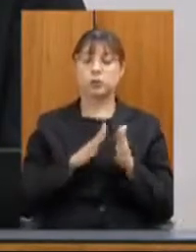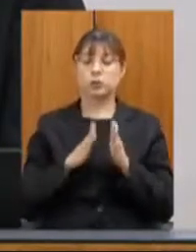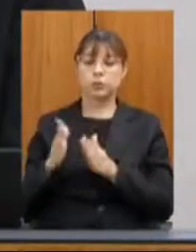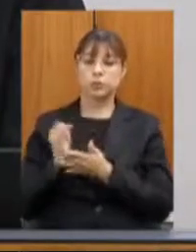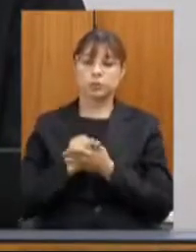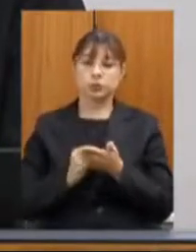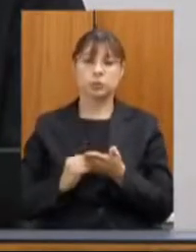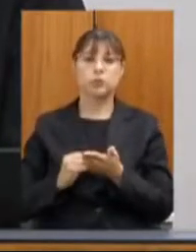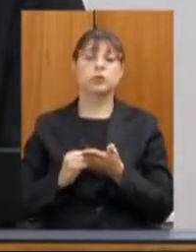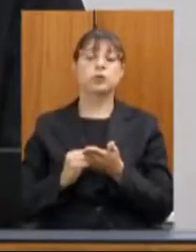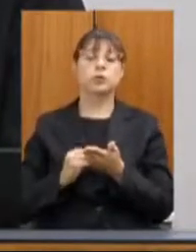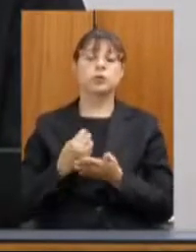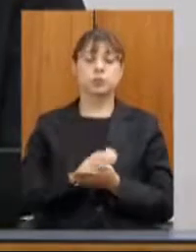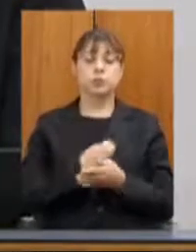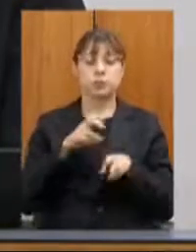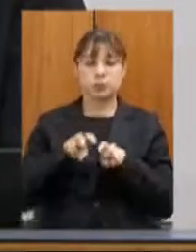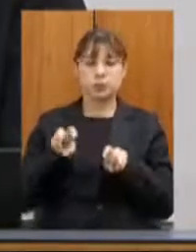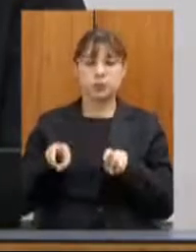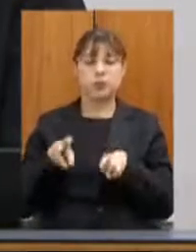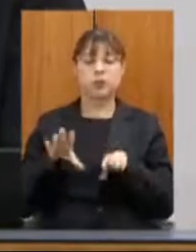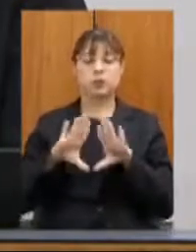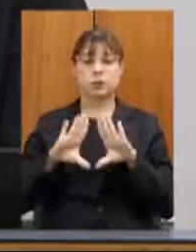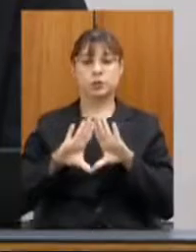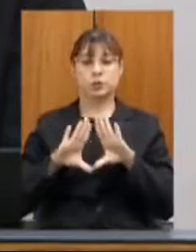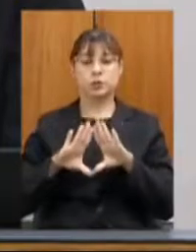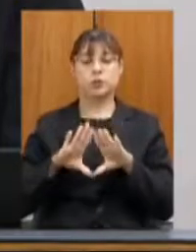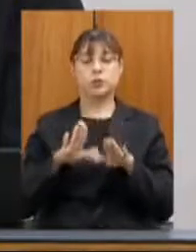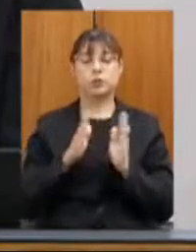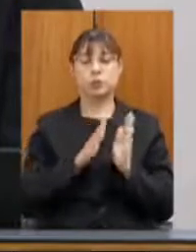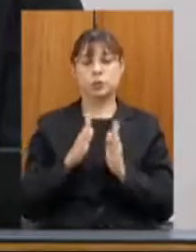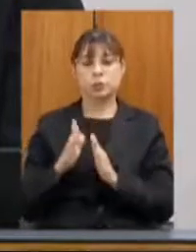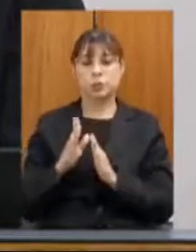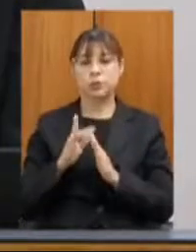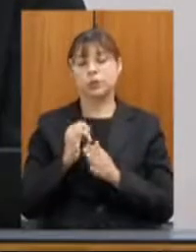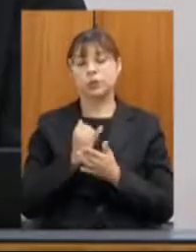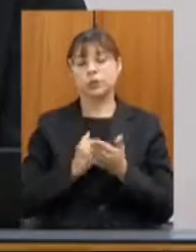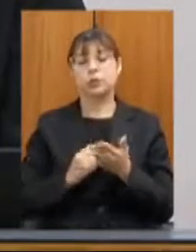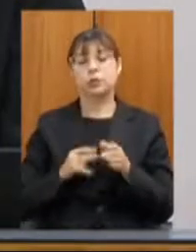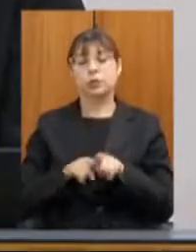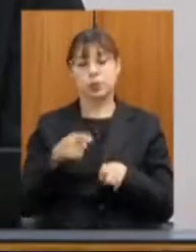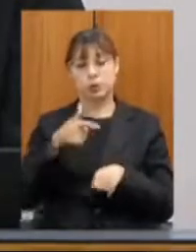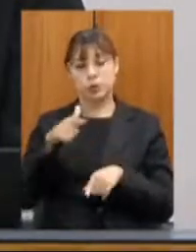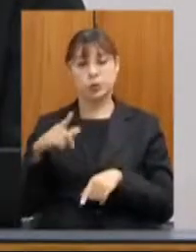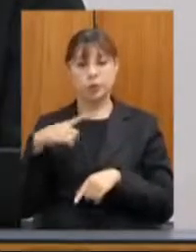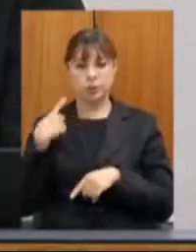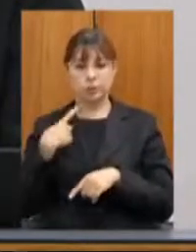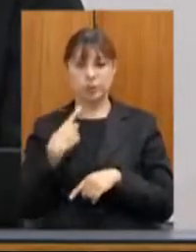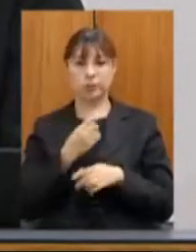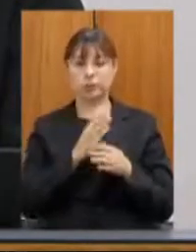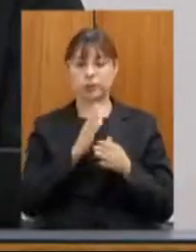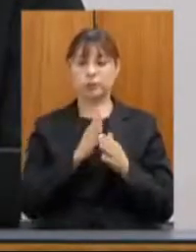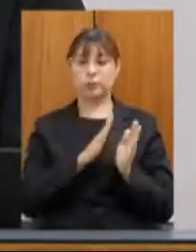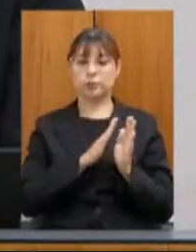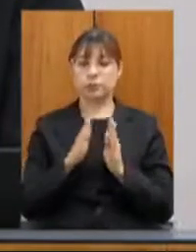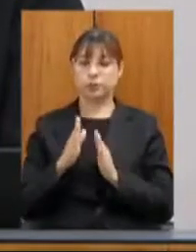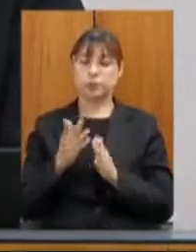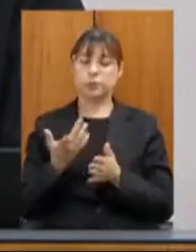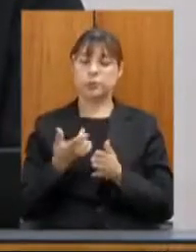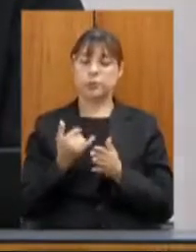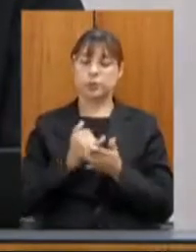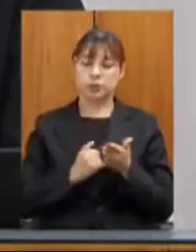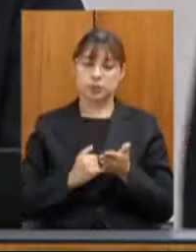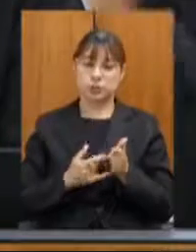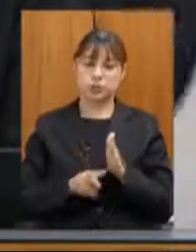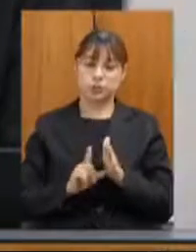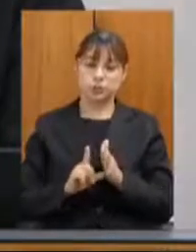mesa da Assembleia, por ordem de inscrição, demais parlamentares, por ordem de inscrição. Os parlamentares que desejarem fazer uso da palavra